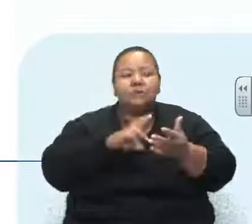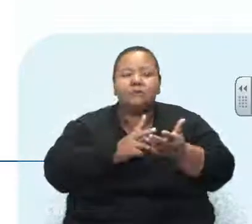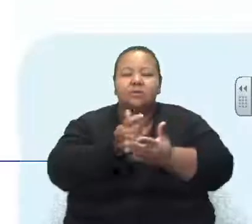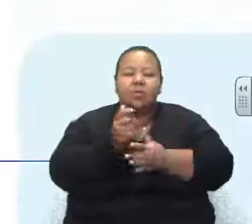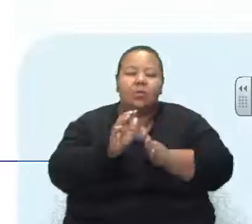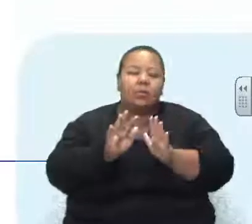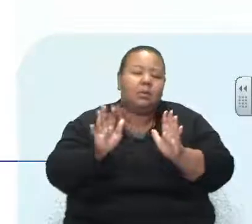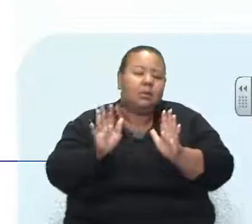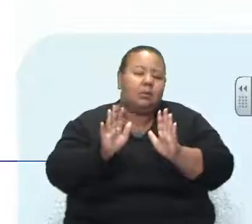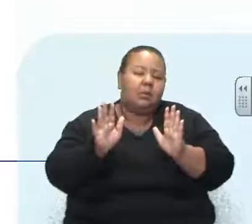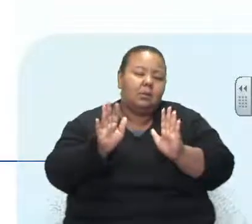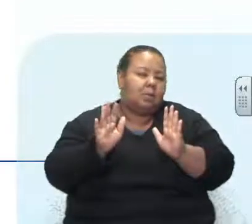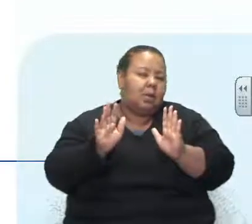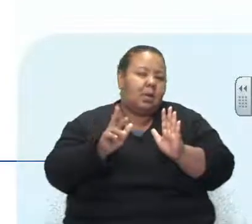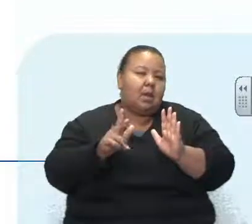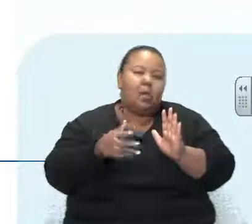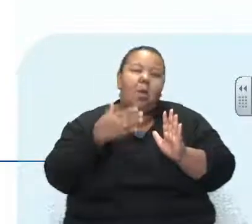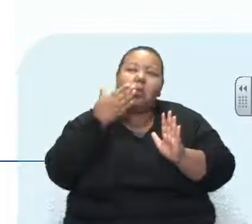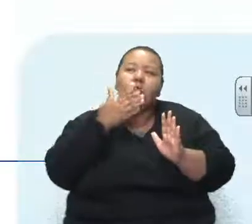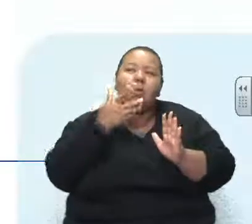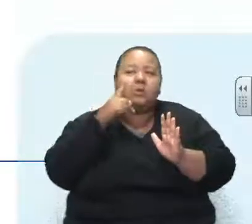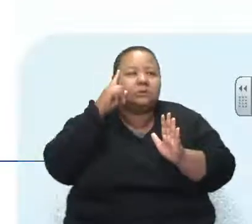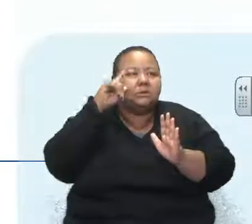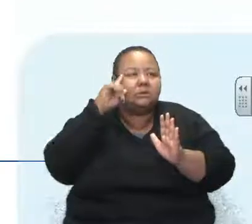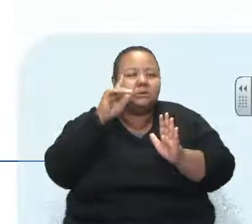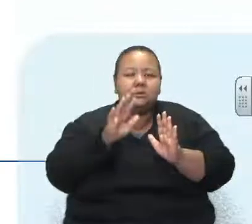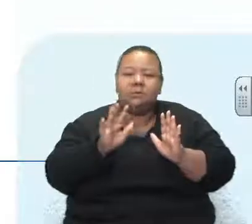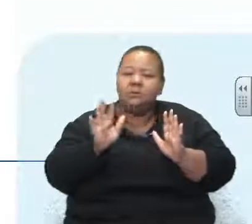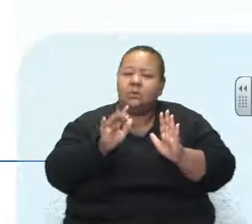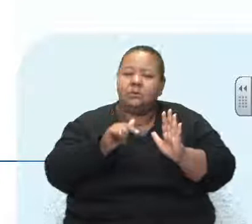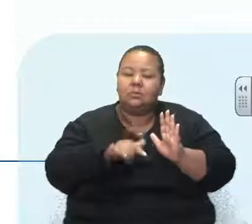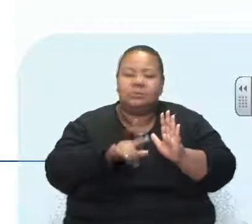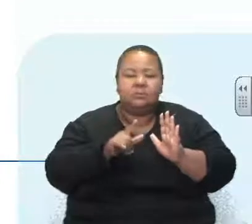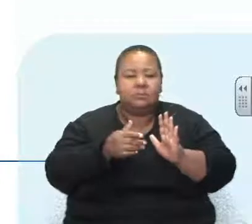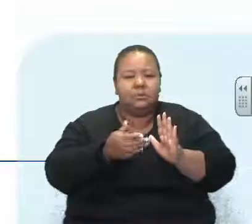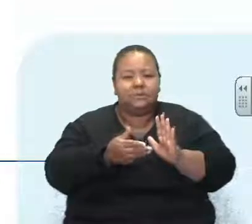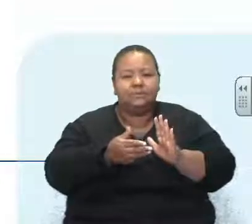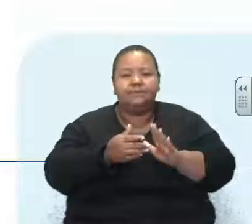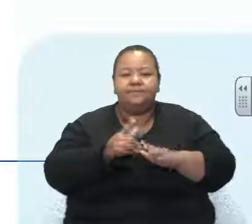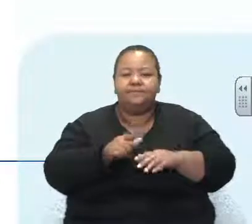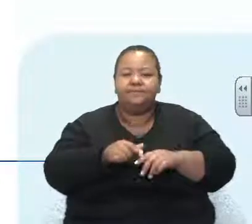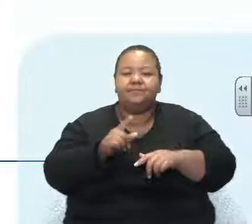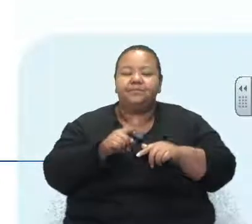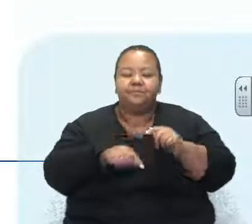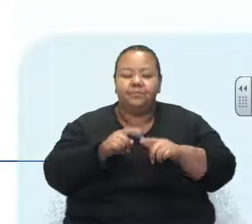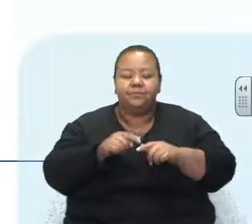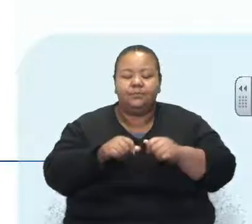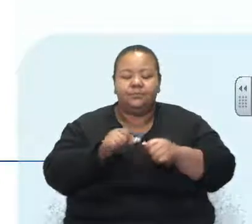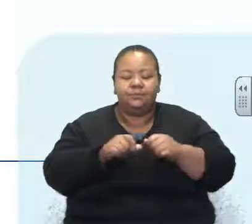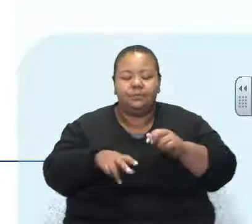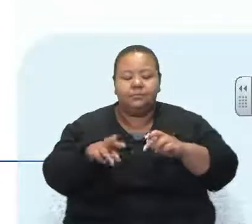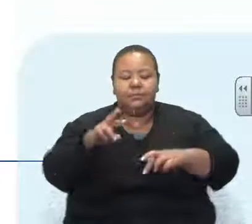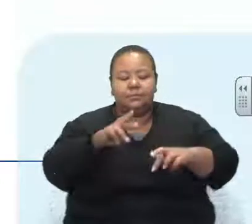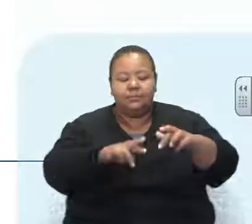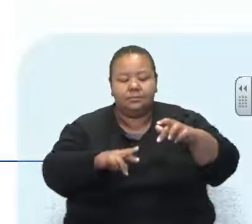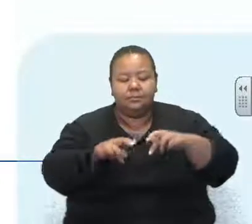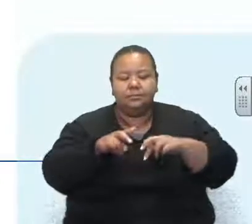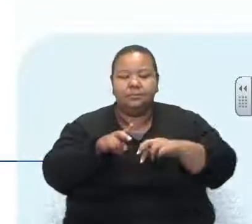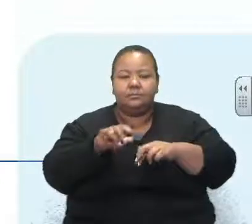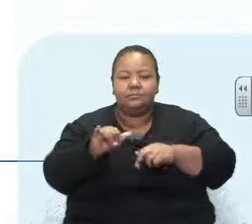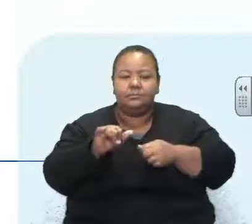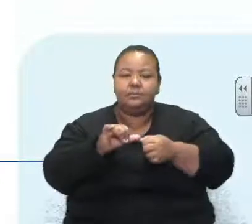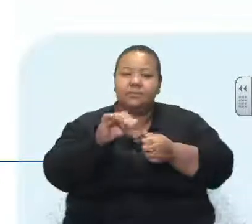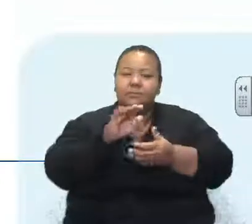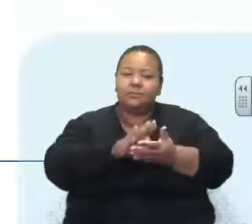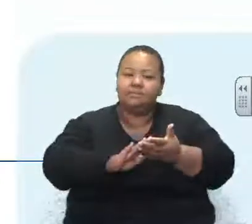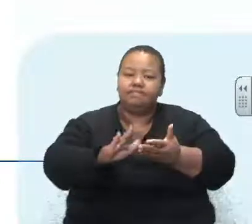fosse uma paçoquinha, um doce de leite. Não é nesse nível de conveniência aqui. São produtos que você faz uma análise, você vai gastar um